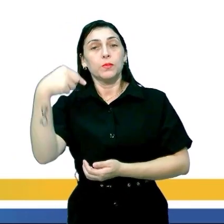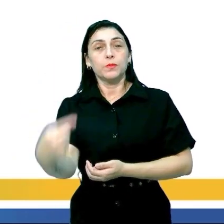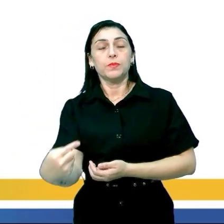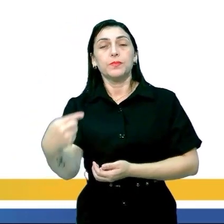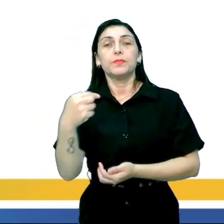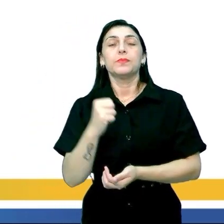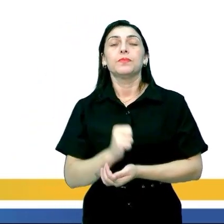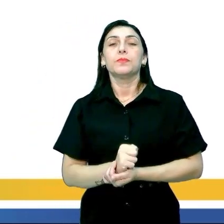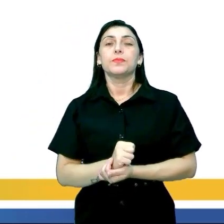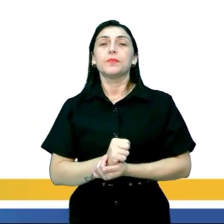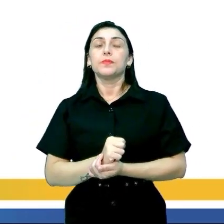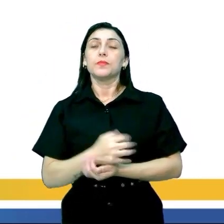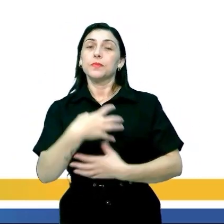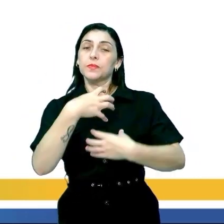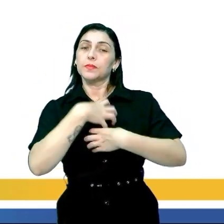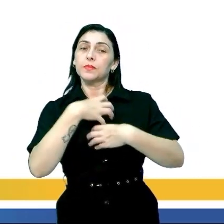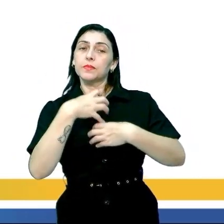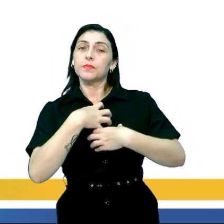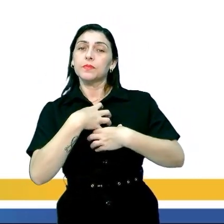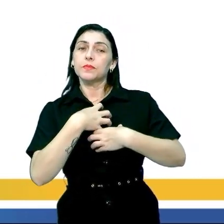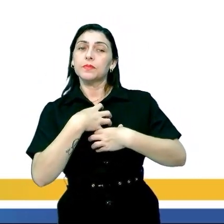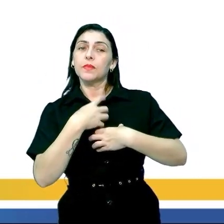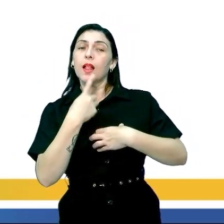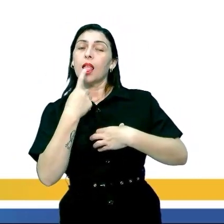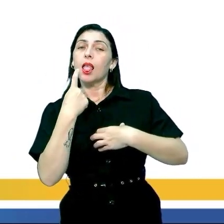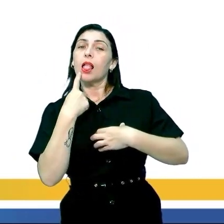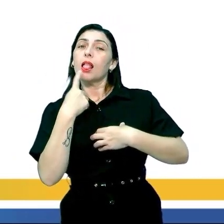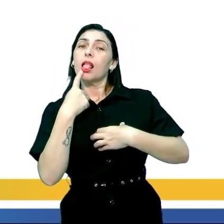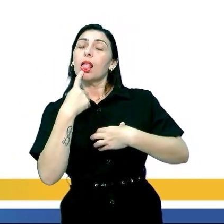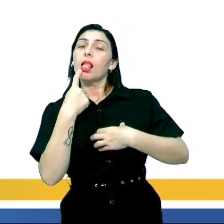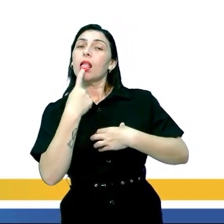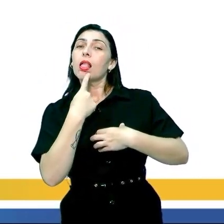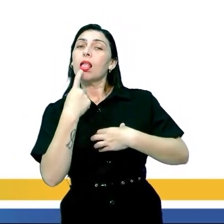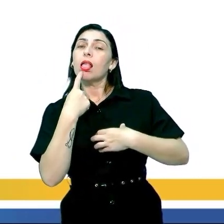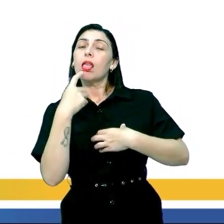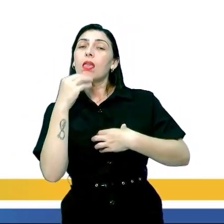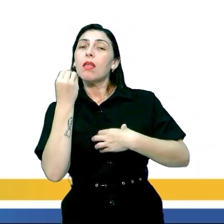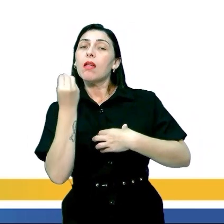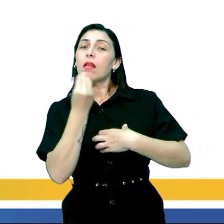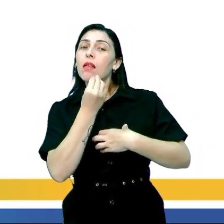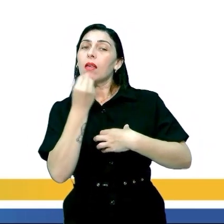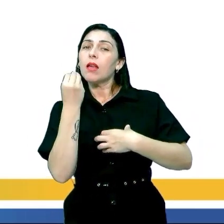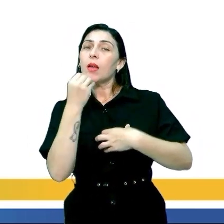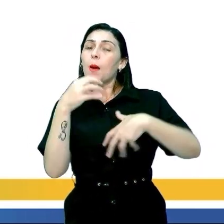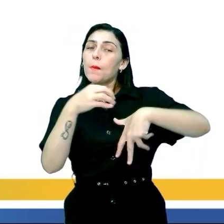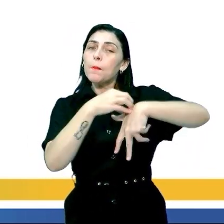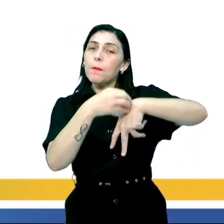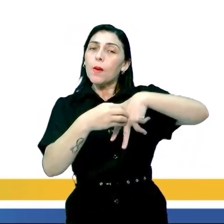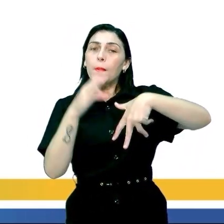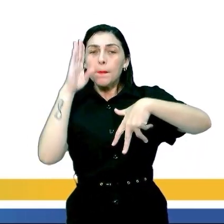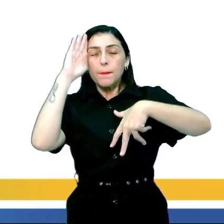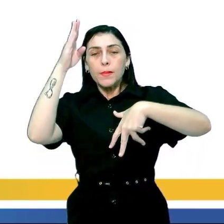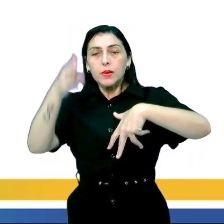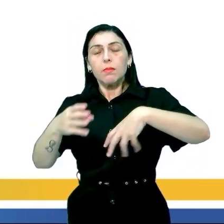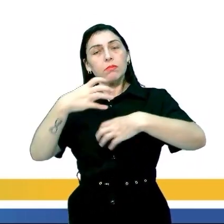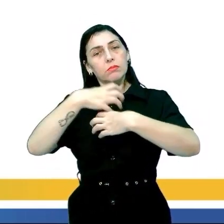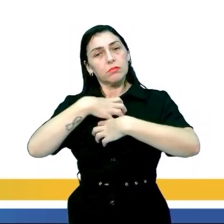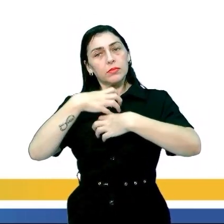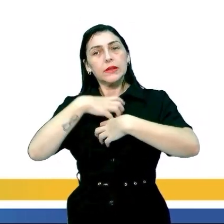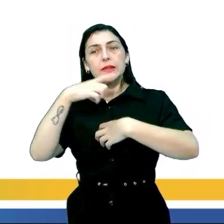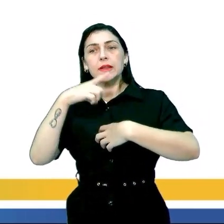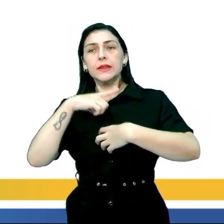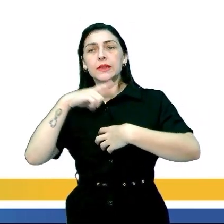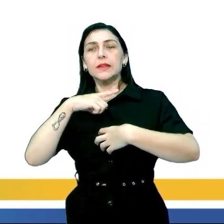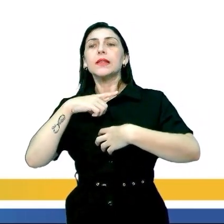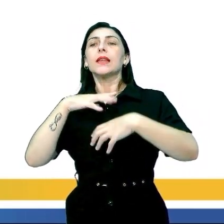próximo sentido é o paladar, que é a língua, que é o órgão principal desse sentido, pois possui em